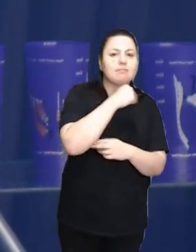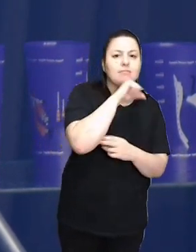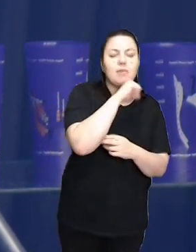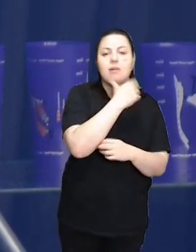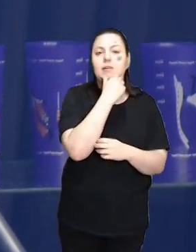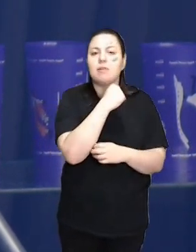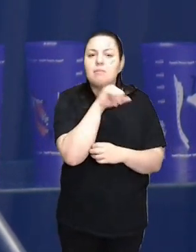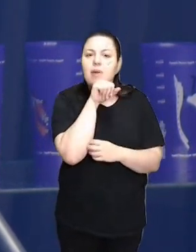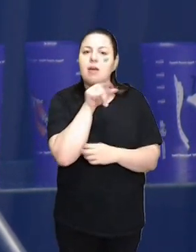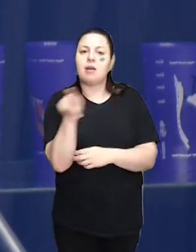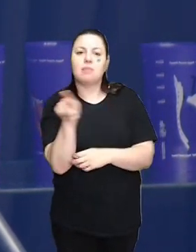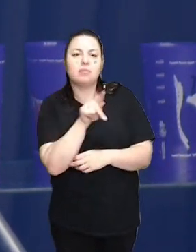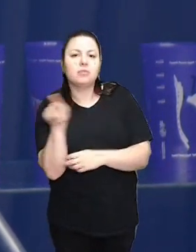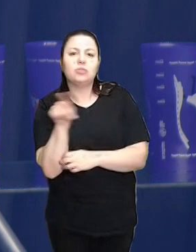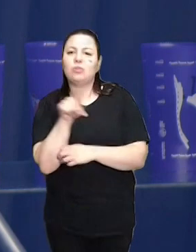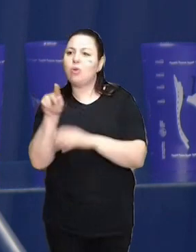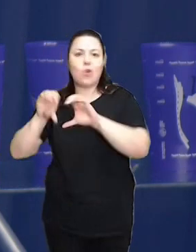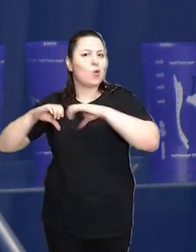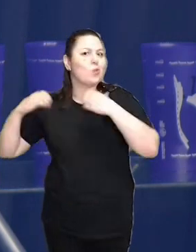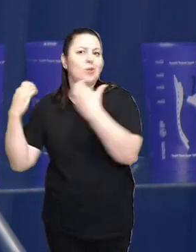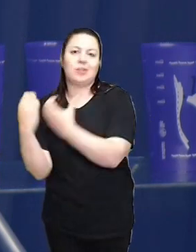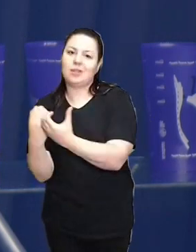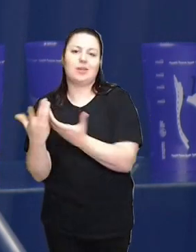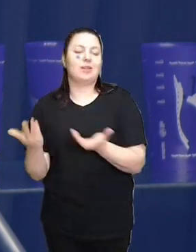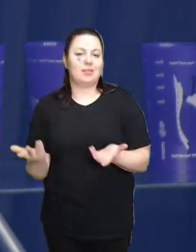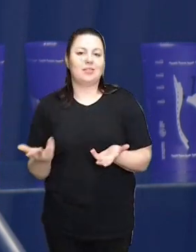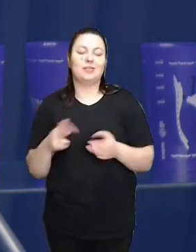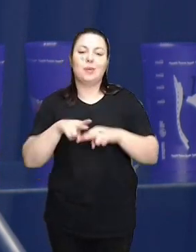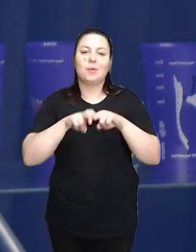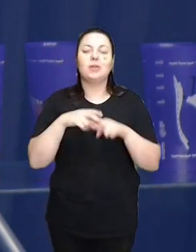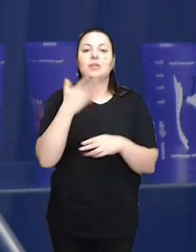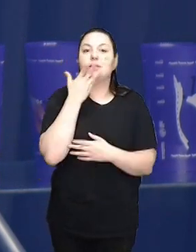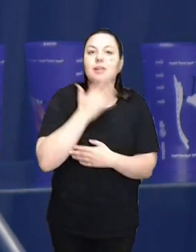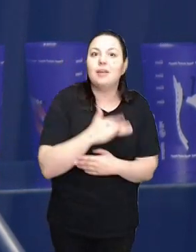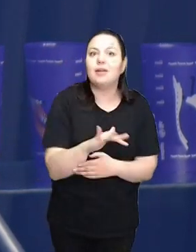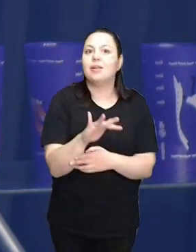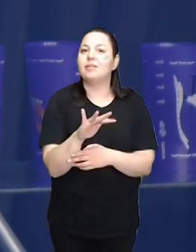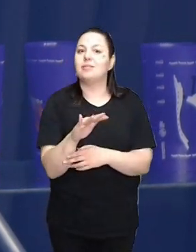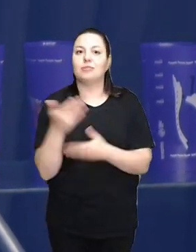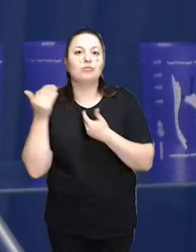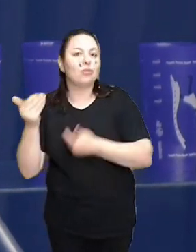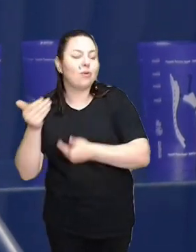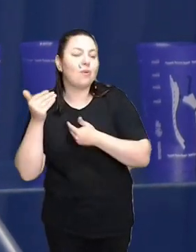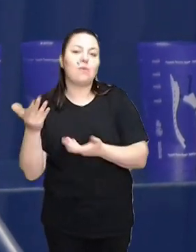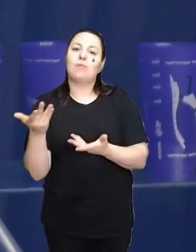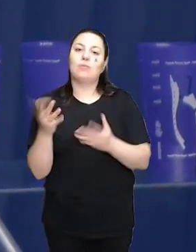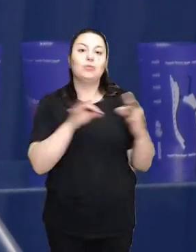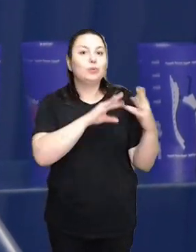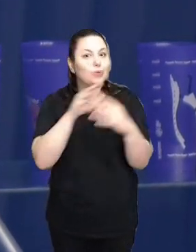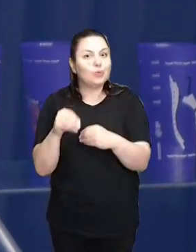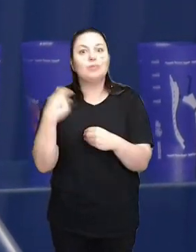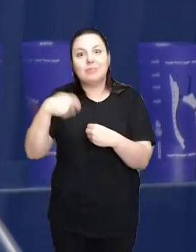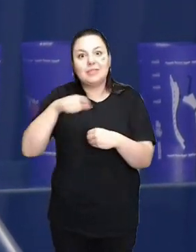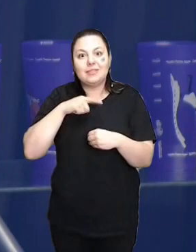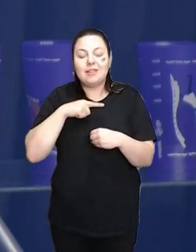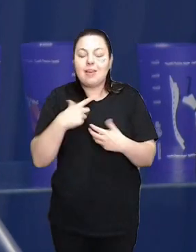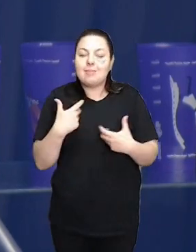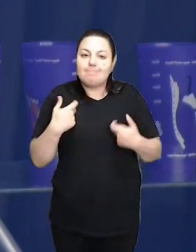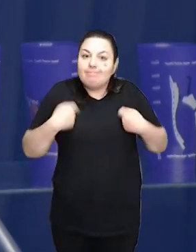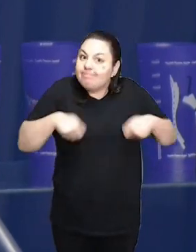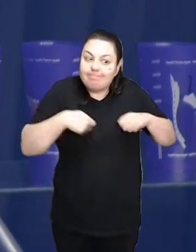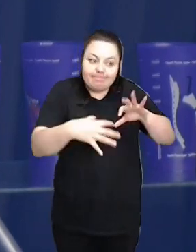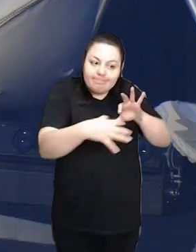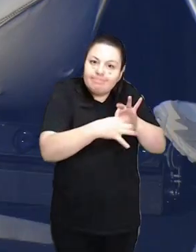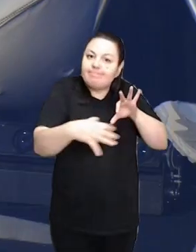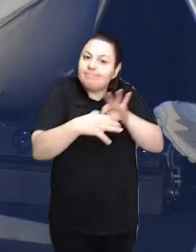todo. Então, as crianças acabam demandando isso, o jovem, o adolescente, ele acaba demandando muito isso, a necessidade de